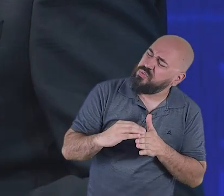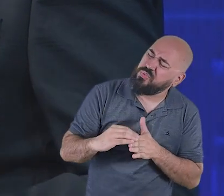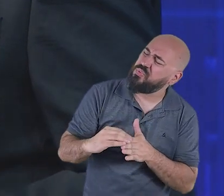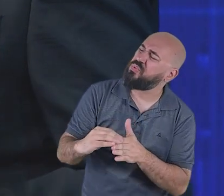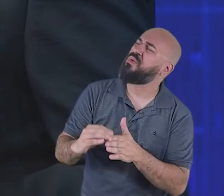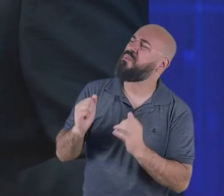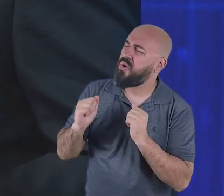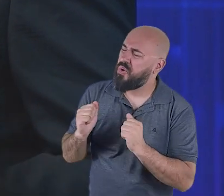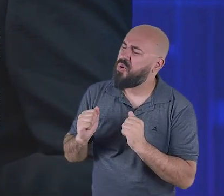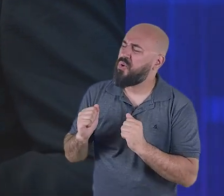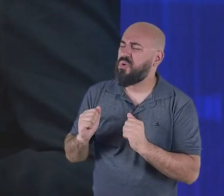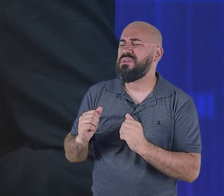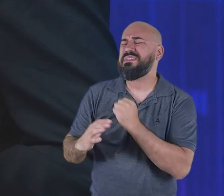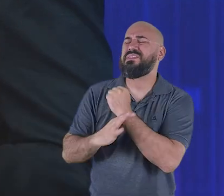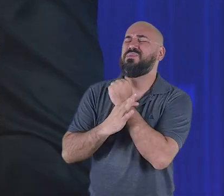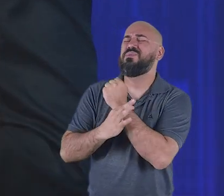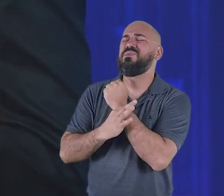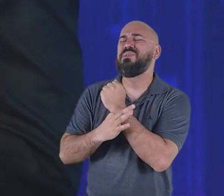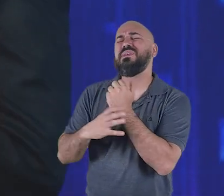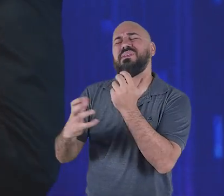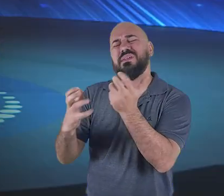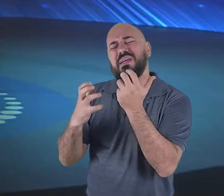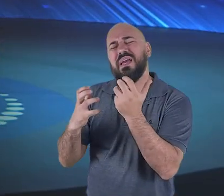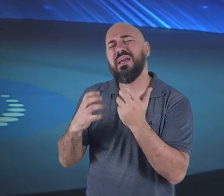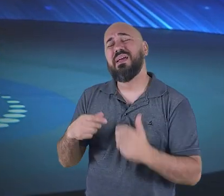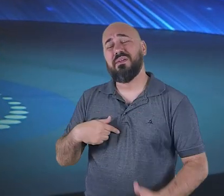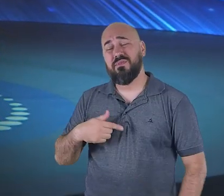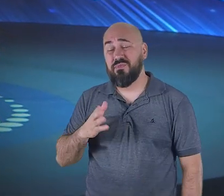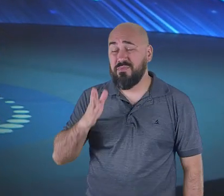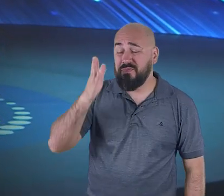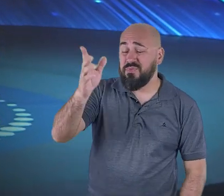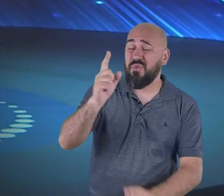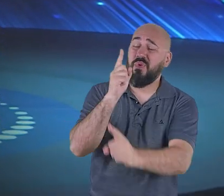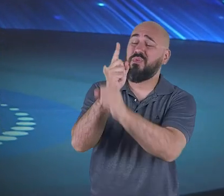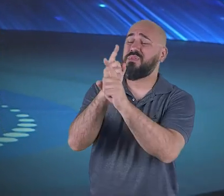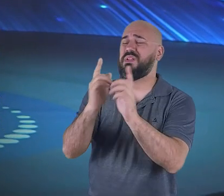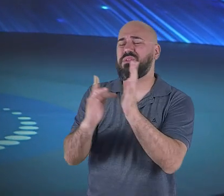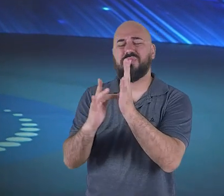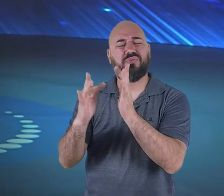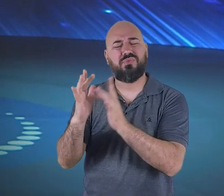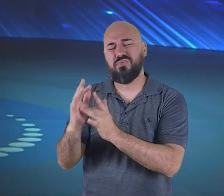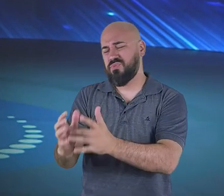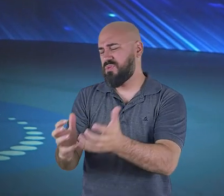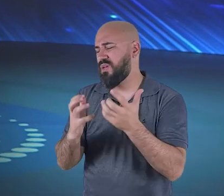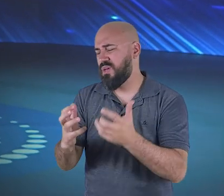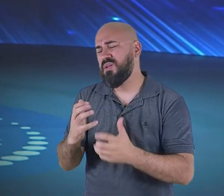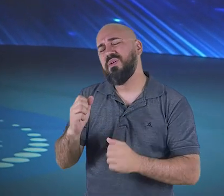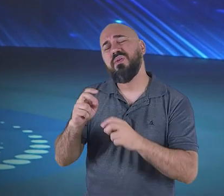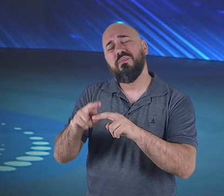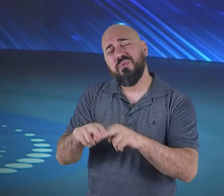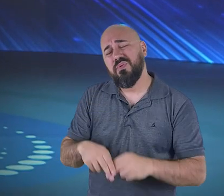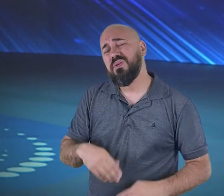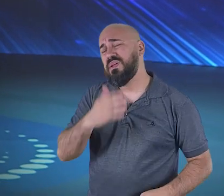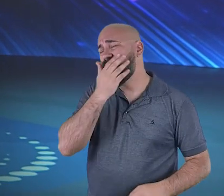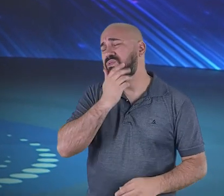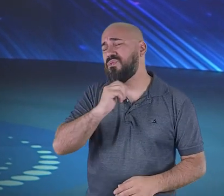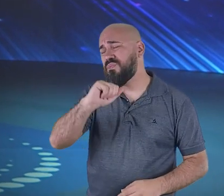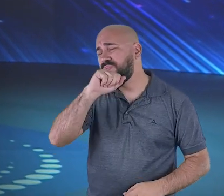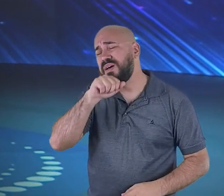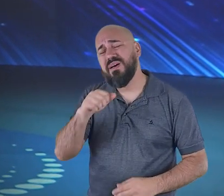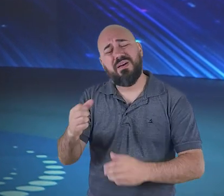em segurança deste mundo mau para o encontro contigo na volta de Cristo Jesus. Por isso, Pai, eu oro por